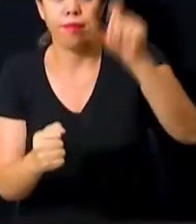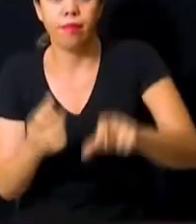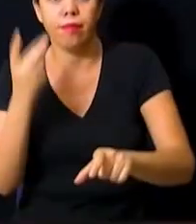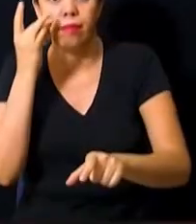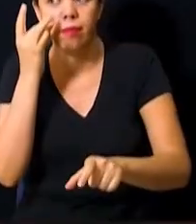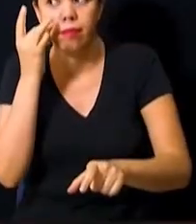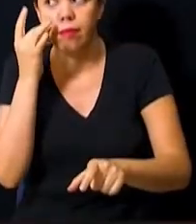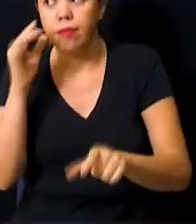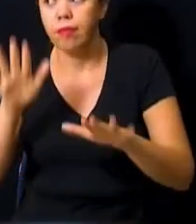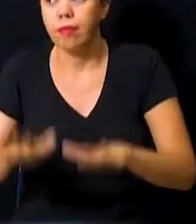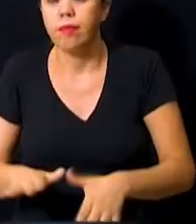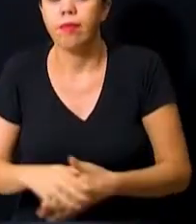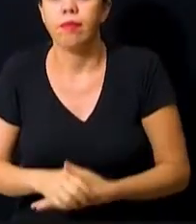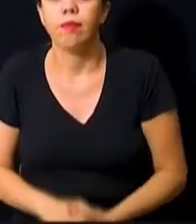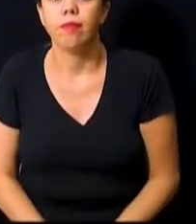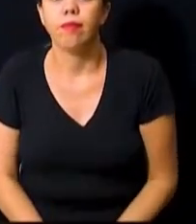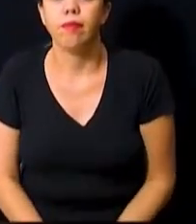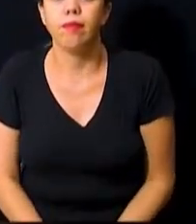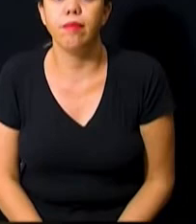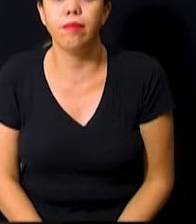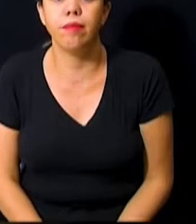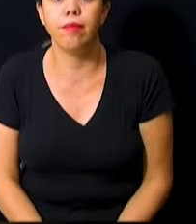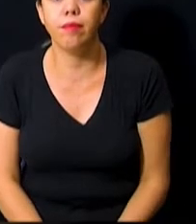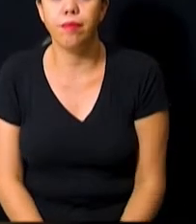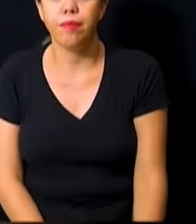e ficará aqui.